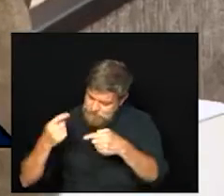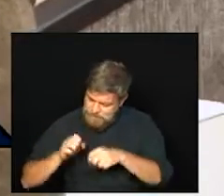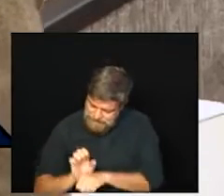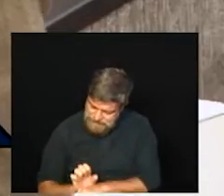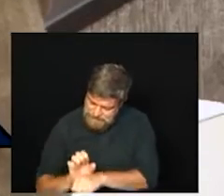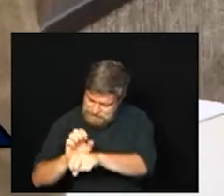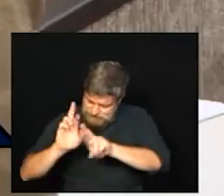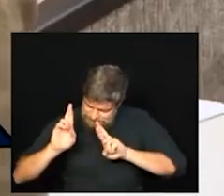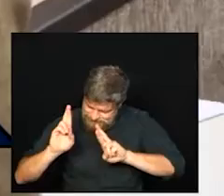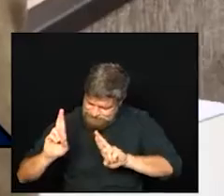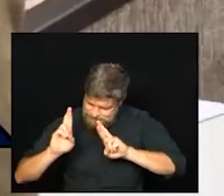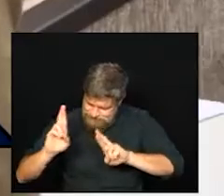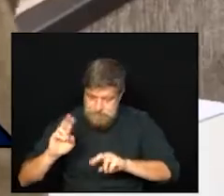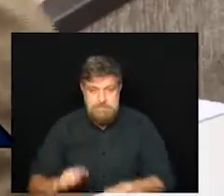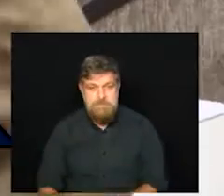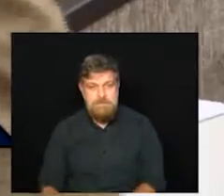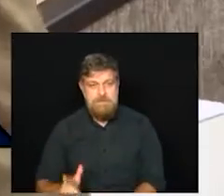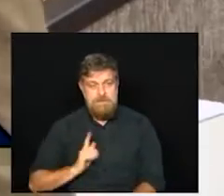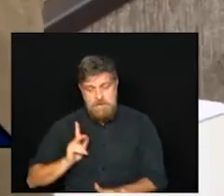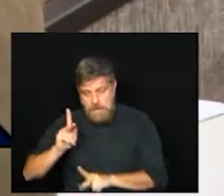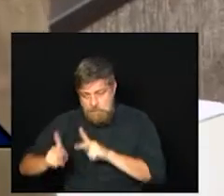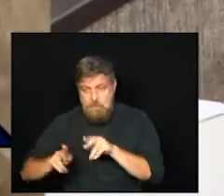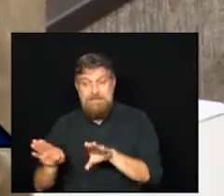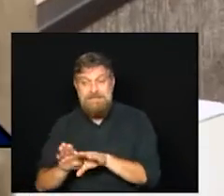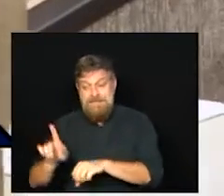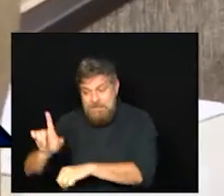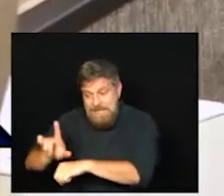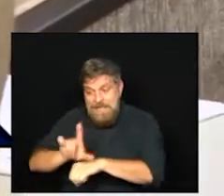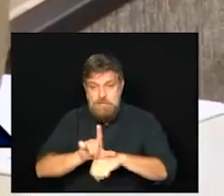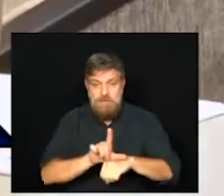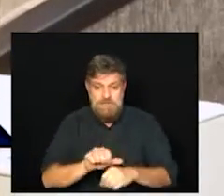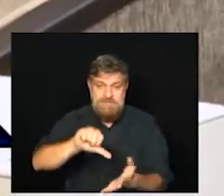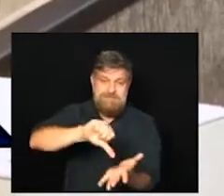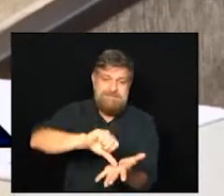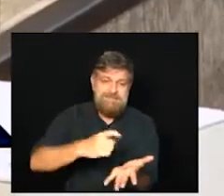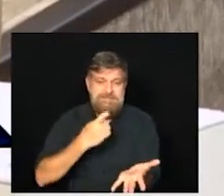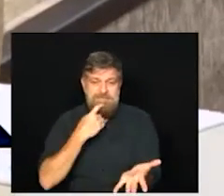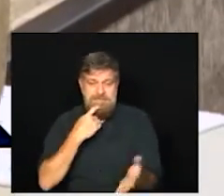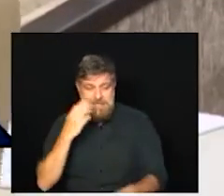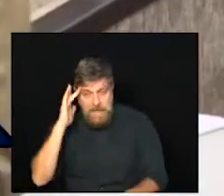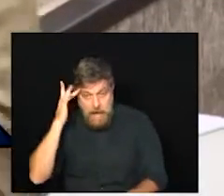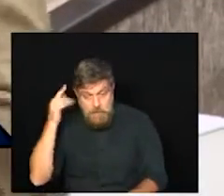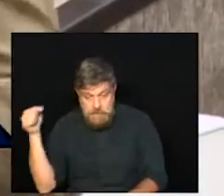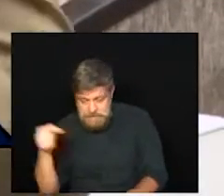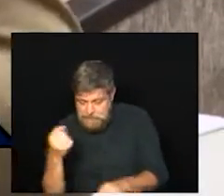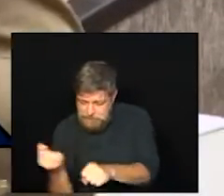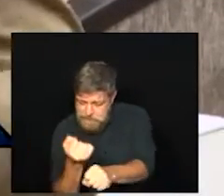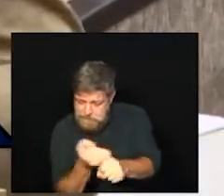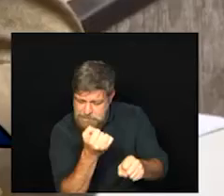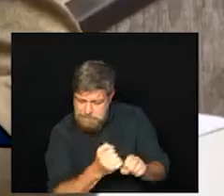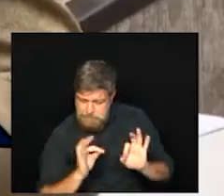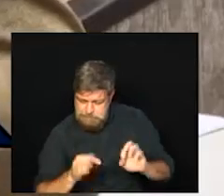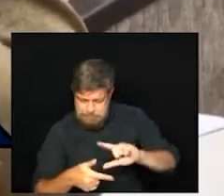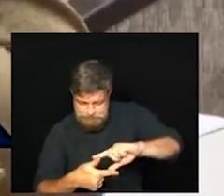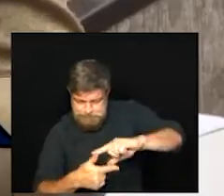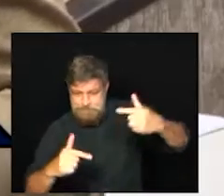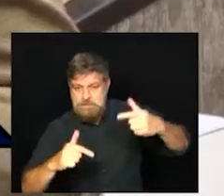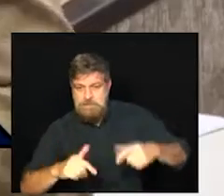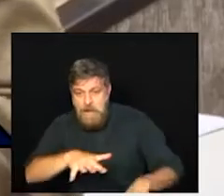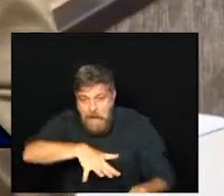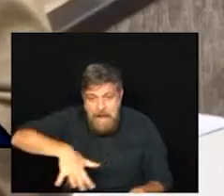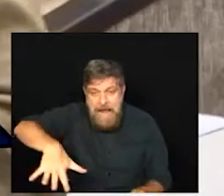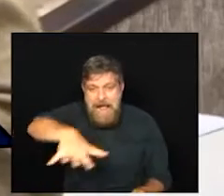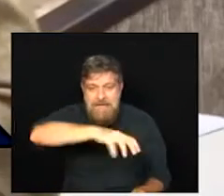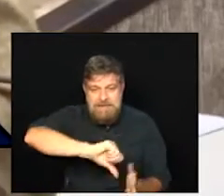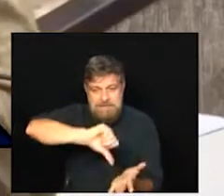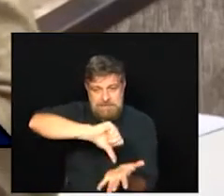esperança. Sim, sem dúvida. Não só a população, como os comerciantes, né? Eu acho que essa revitalização que vai ser feita lá em cima, na área de 320 mil